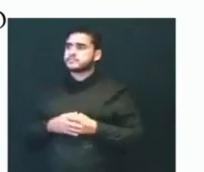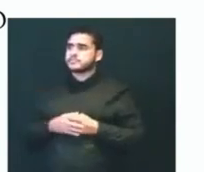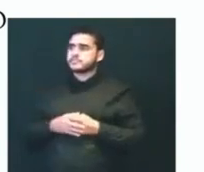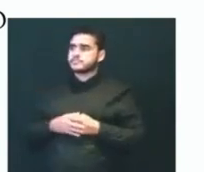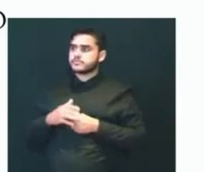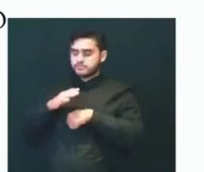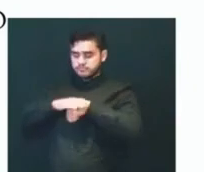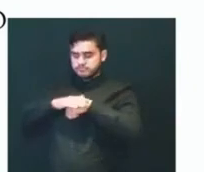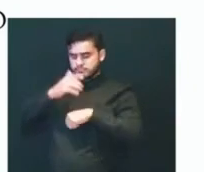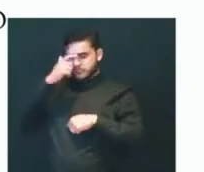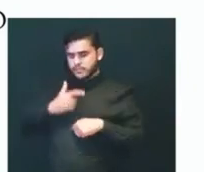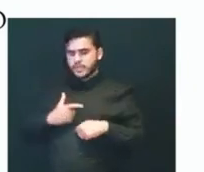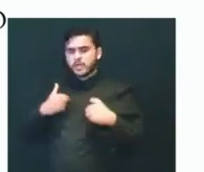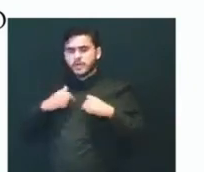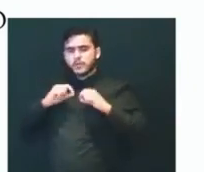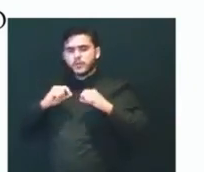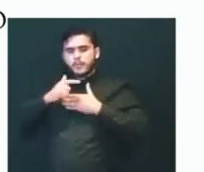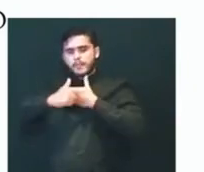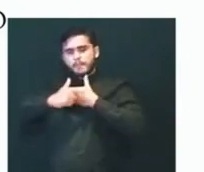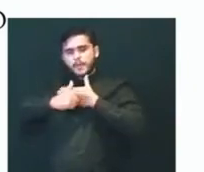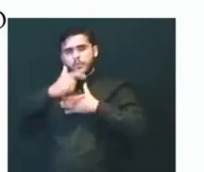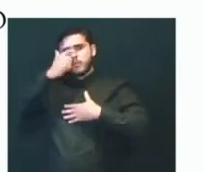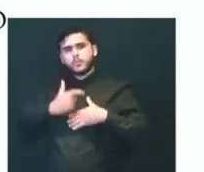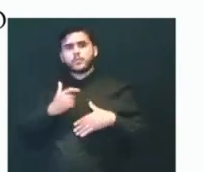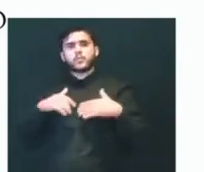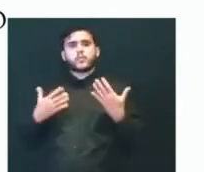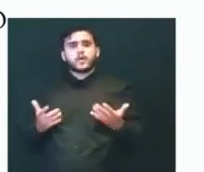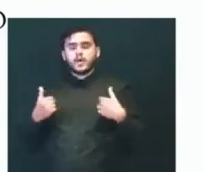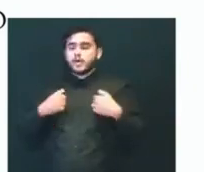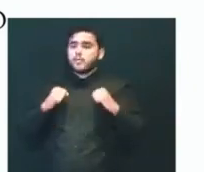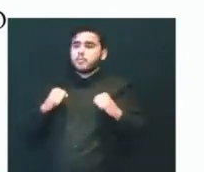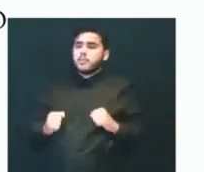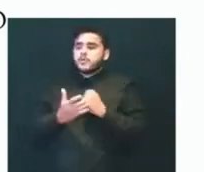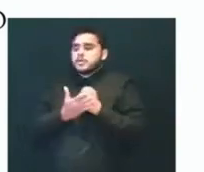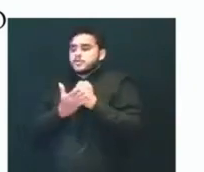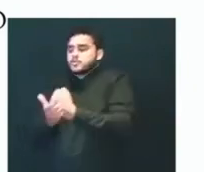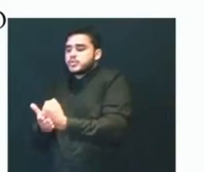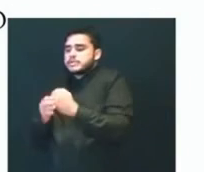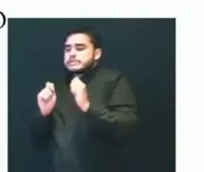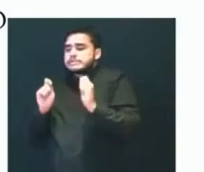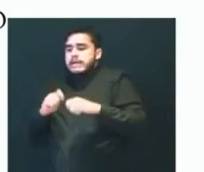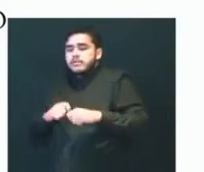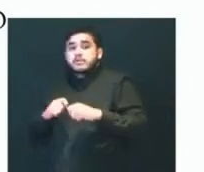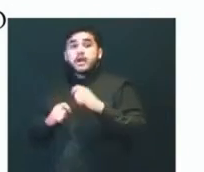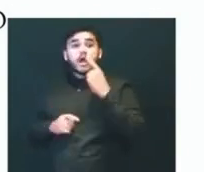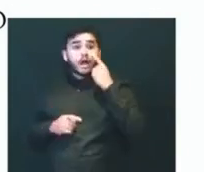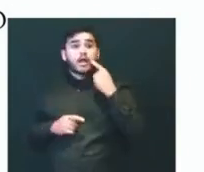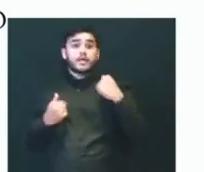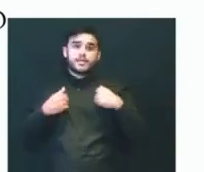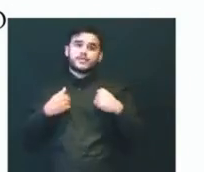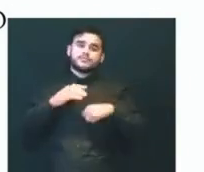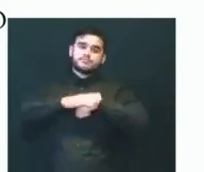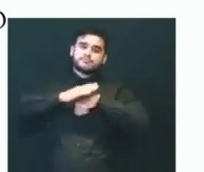é ser cuidador e como é que eu posso fazer para ajudar nesse processo. E uma das formas de ajudar é se